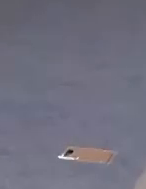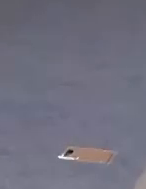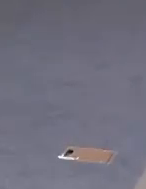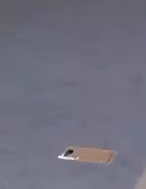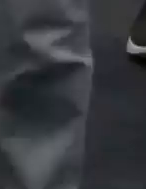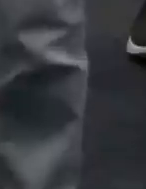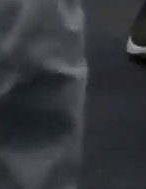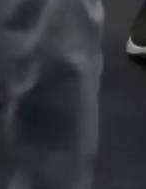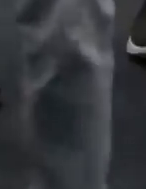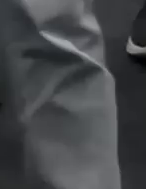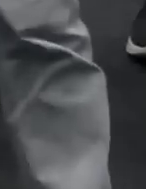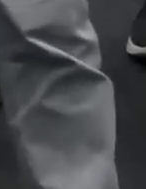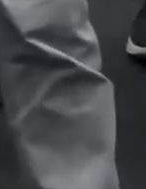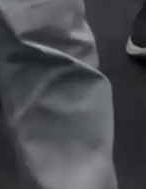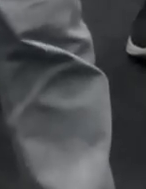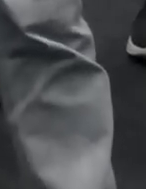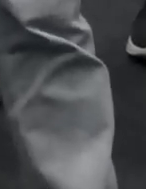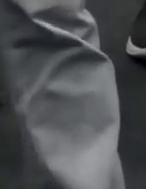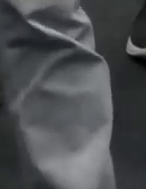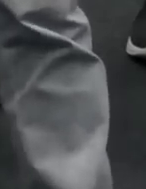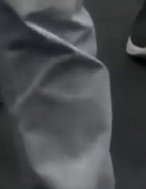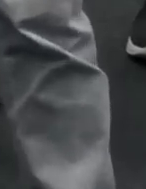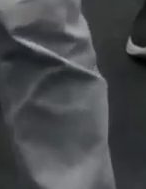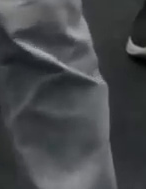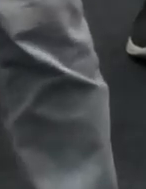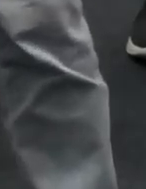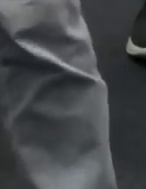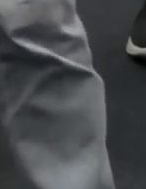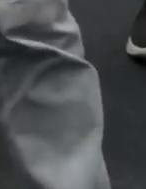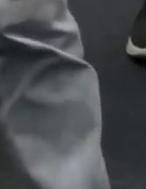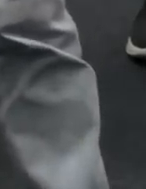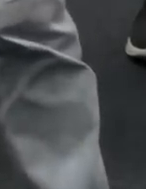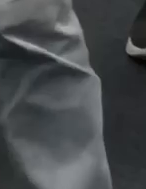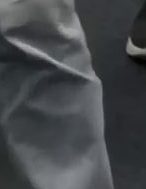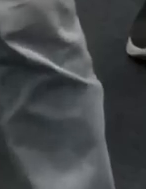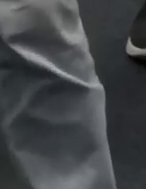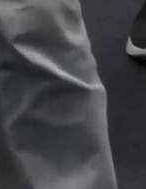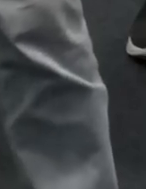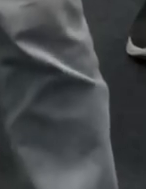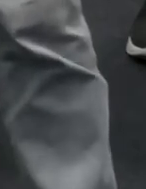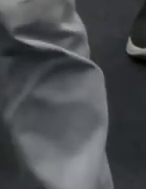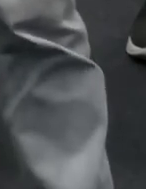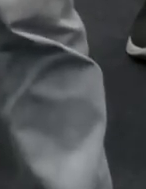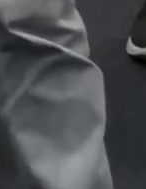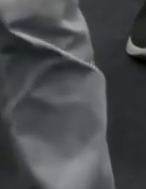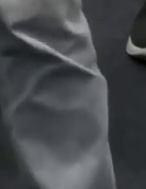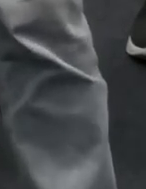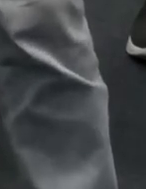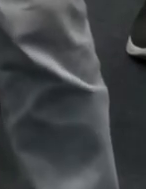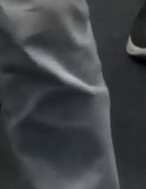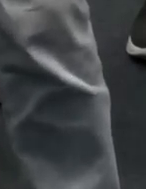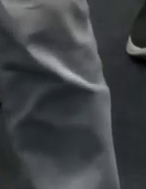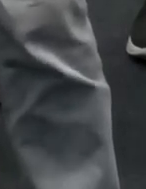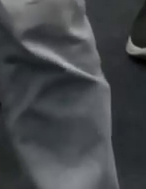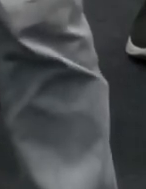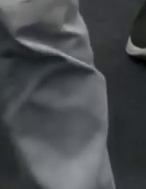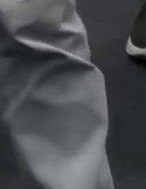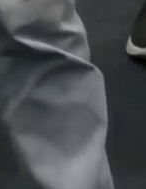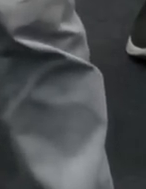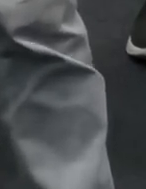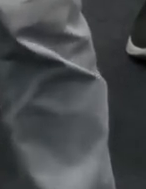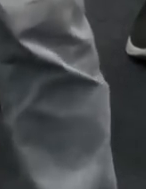por ter jogado veterano e a pensionista ela fala comum porque ele se fecharam eu fiquei dois anos lutando